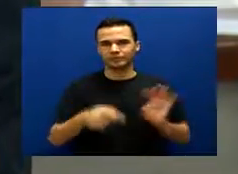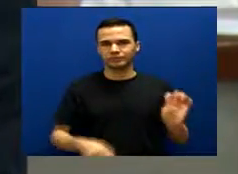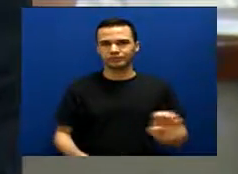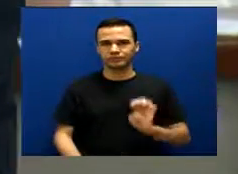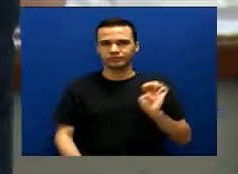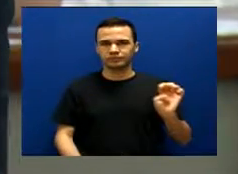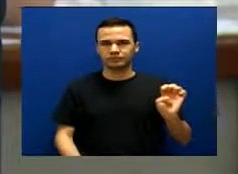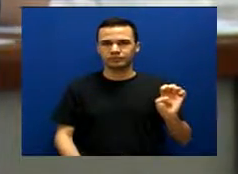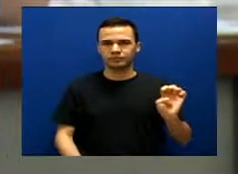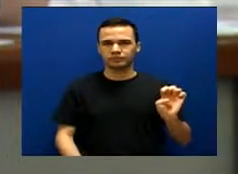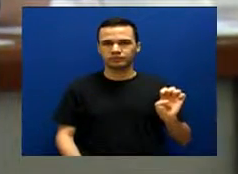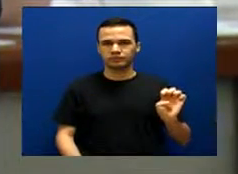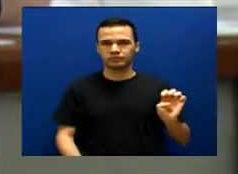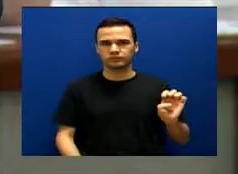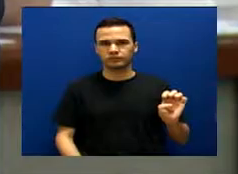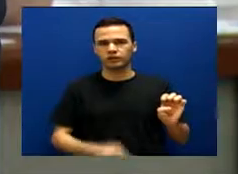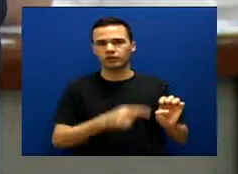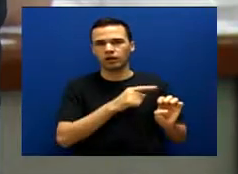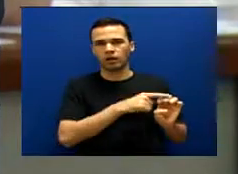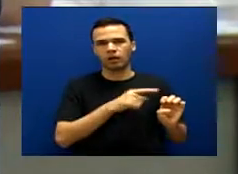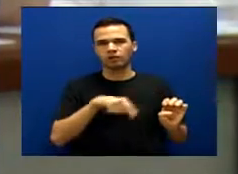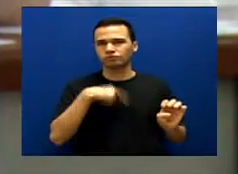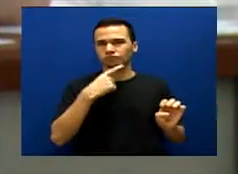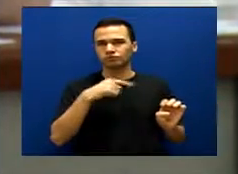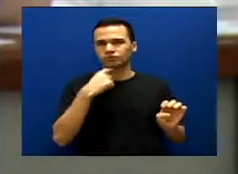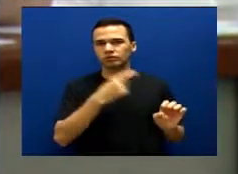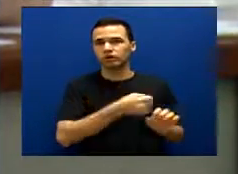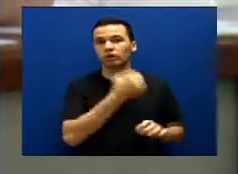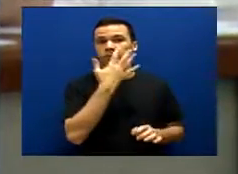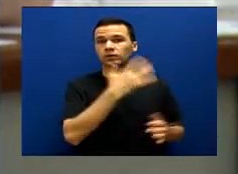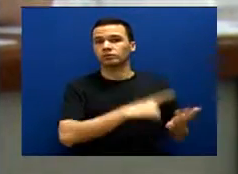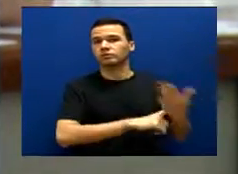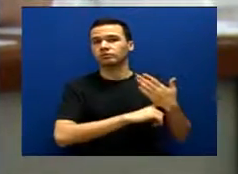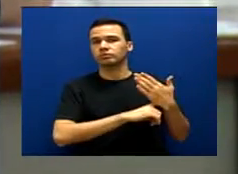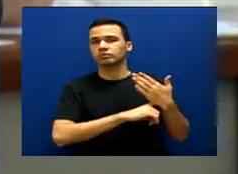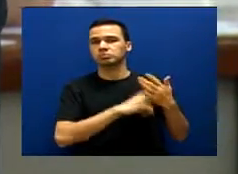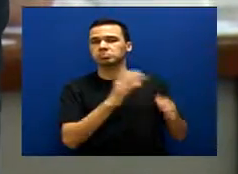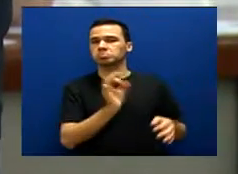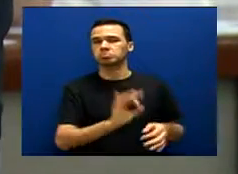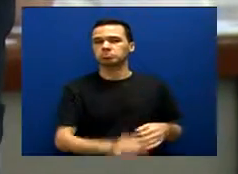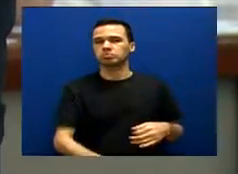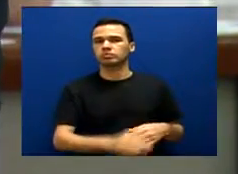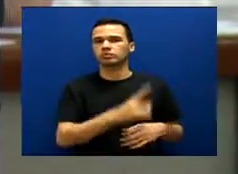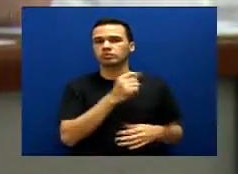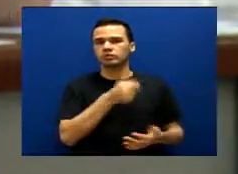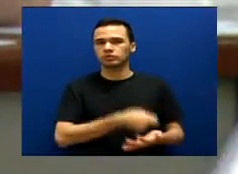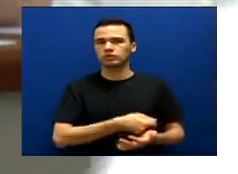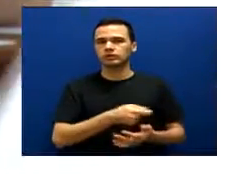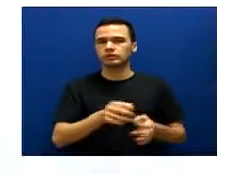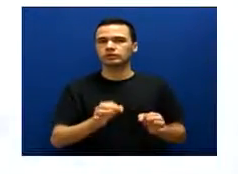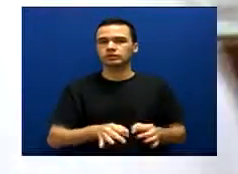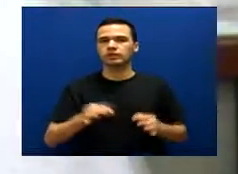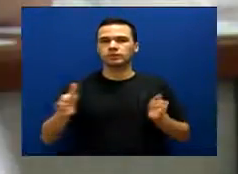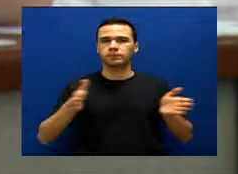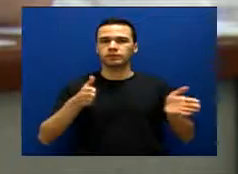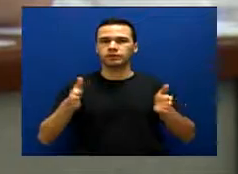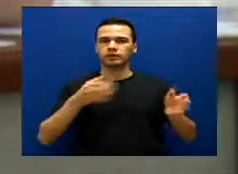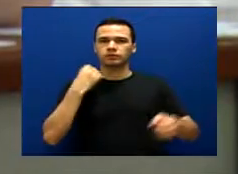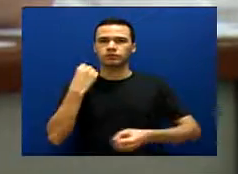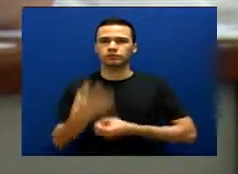Estado algo que seja bom, com um preço justo e que seja entregue dentro do